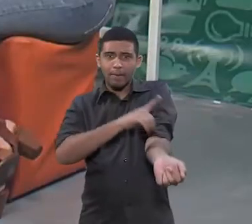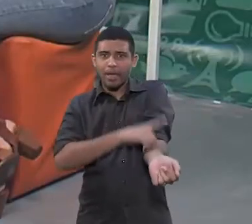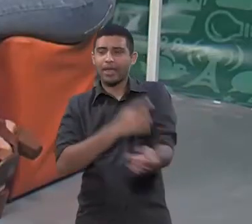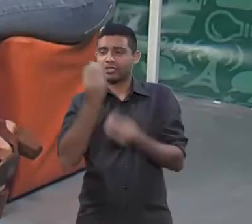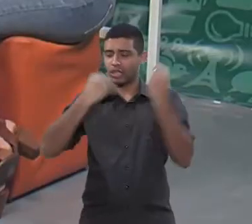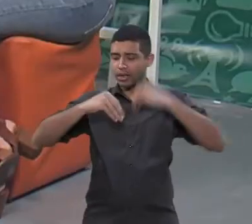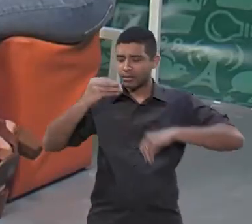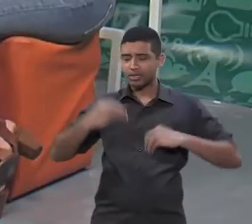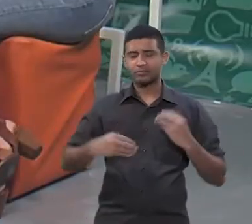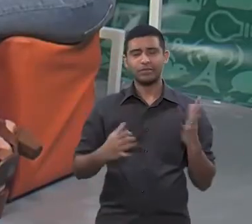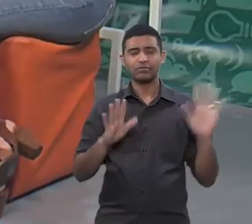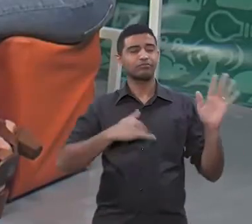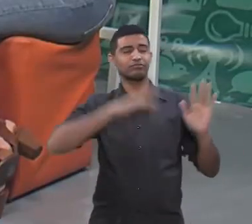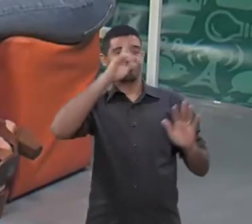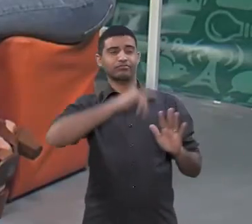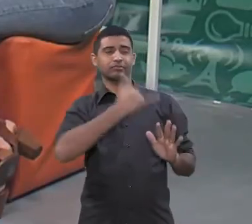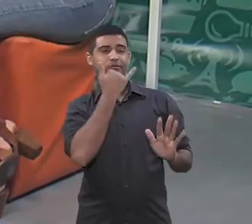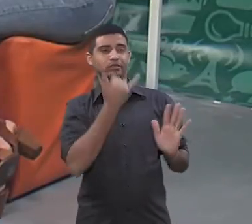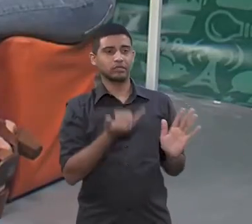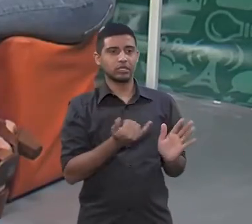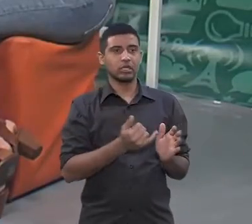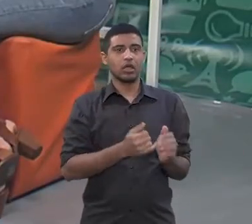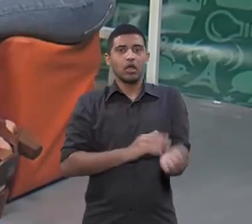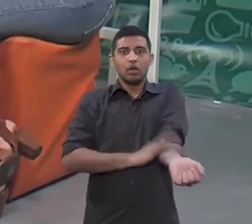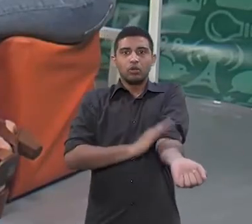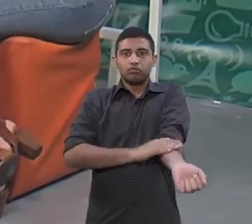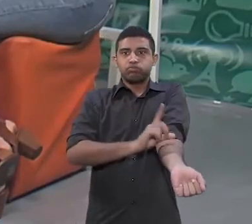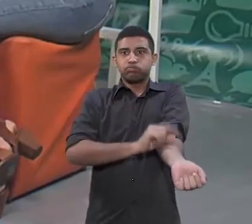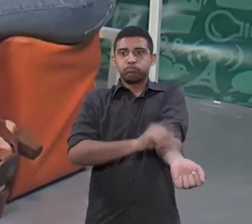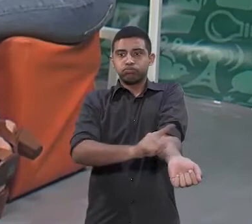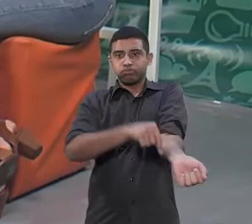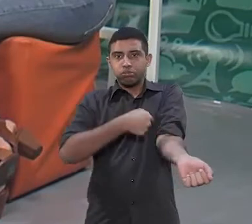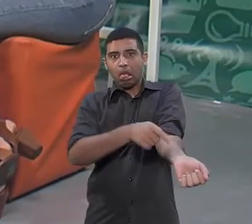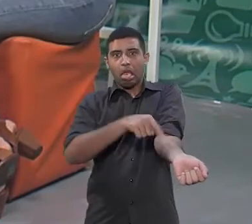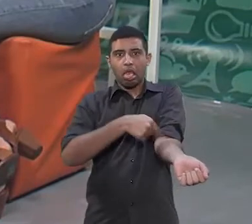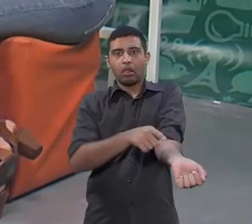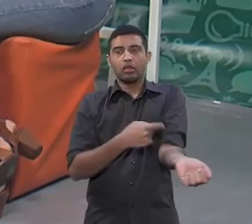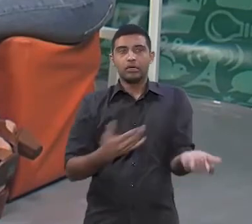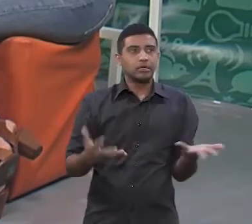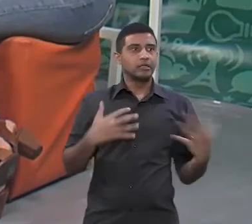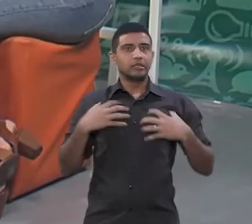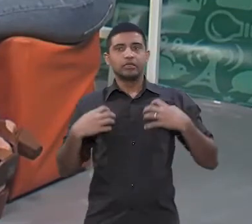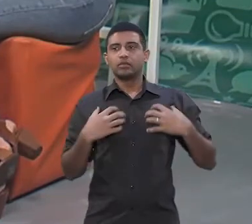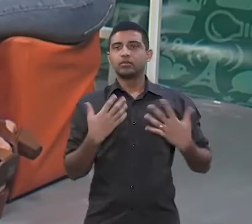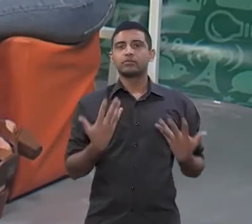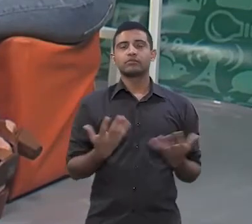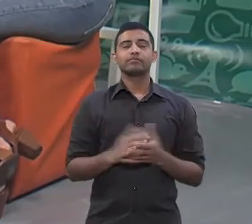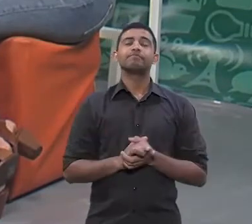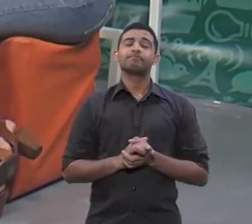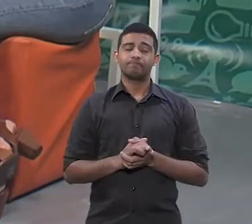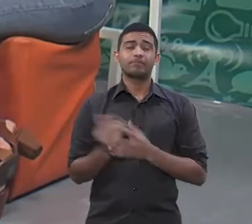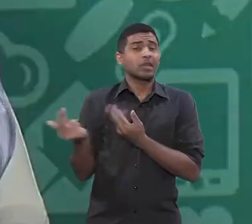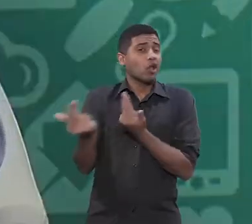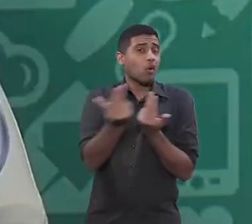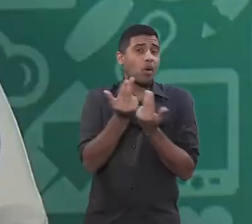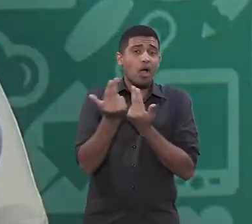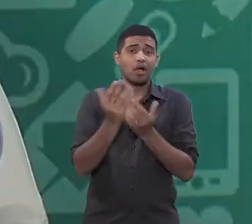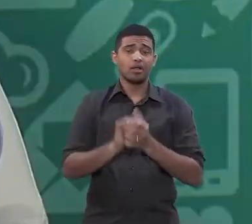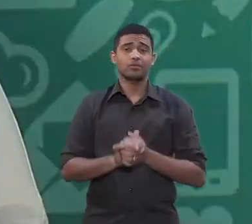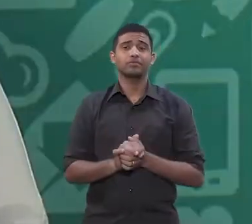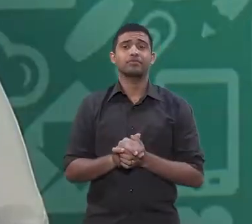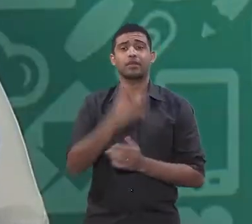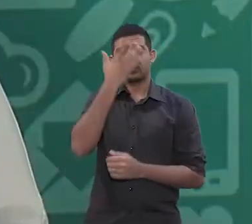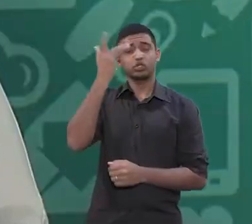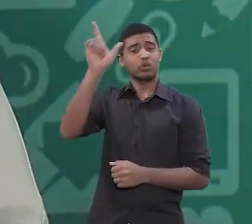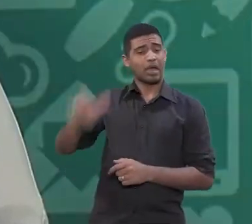diabetes, depressão... Diabetes, depressão não, diabetes, hipertensão. Isso, entendeu? Porque isso é muito importante,